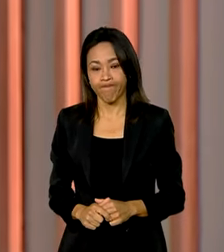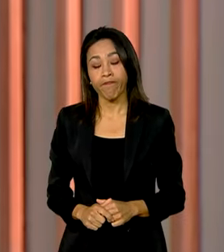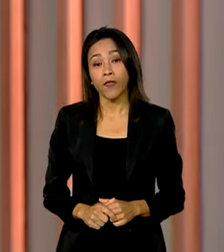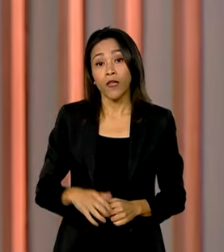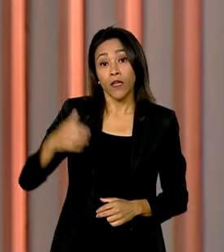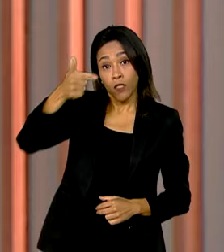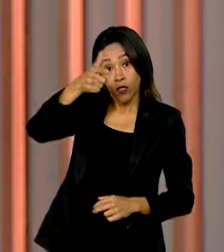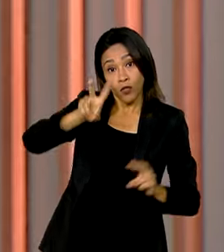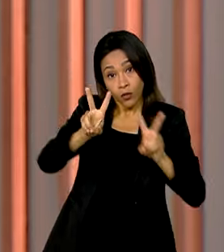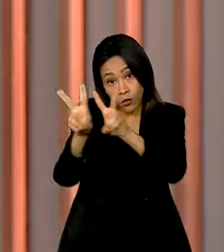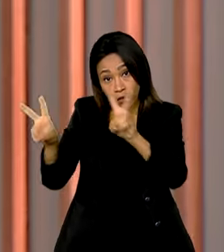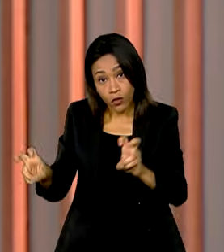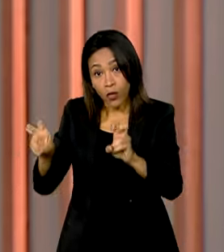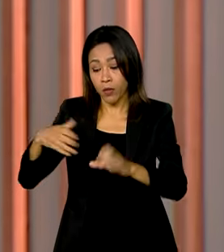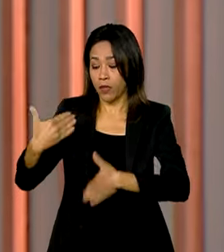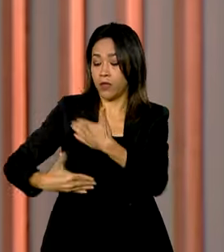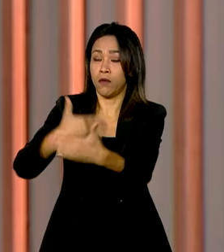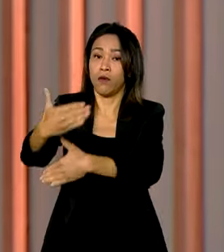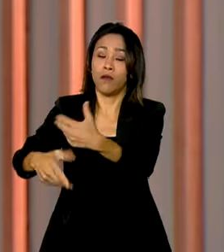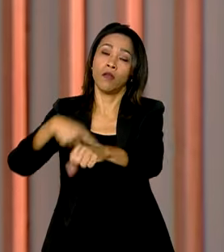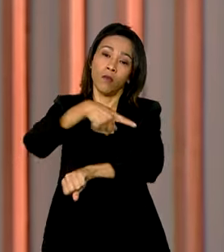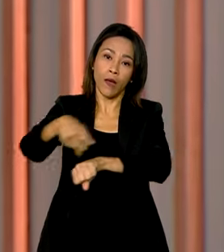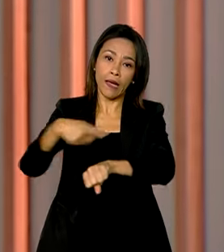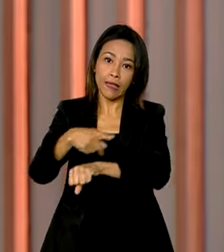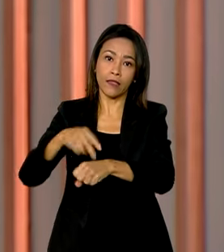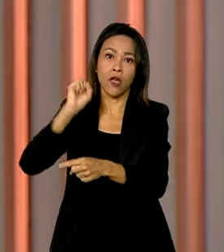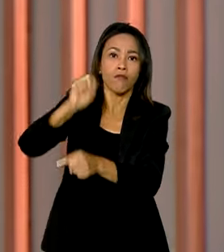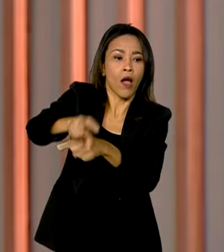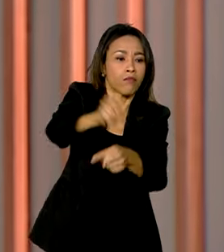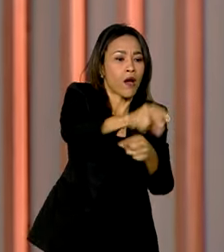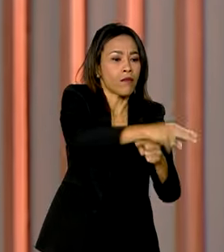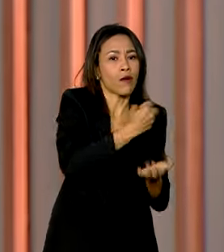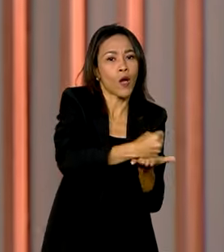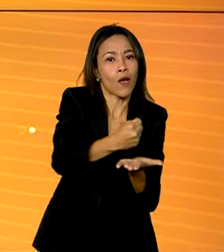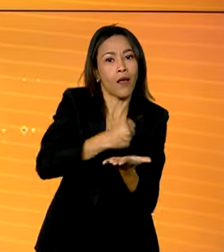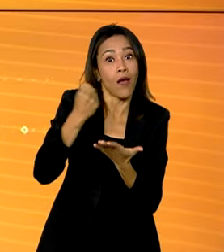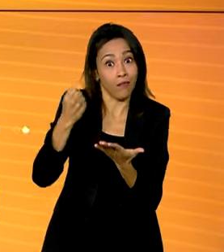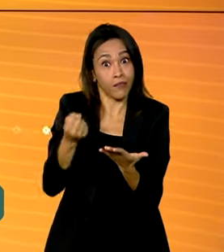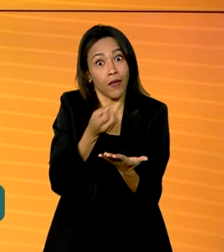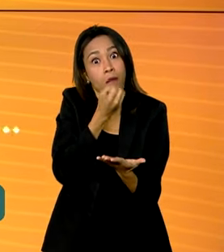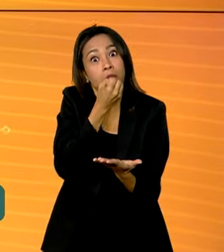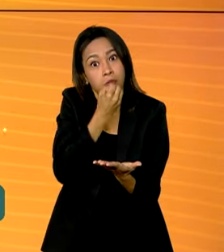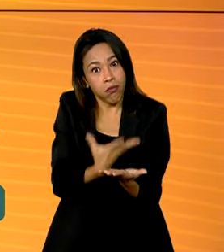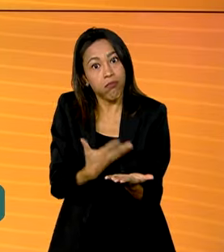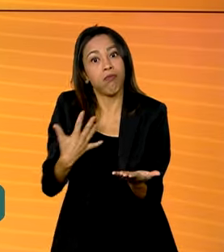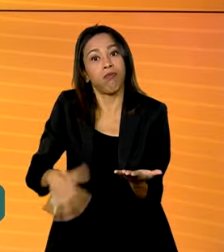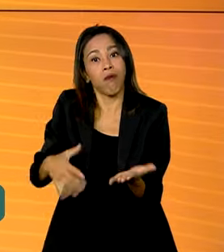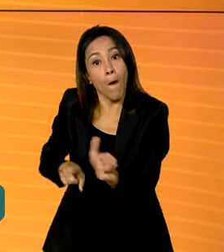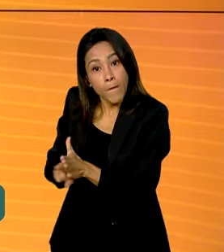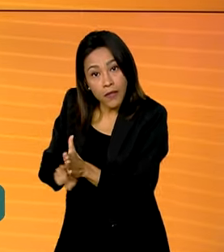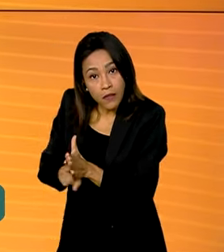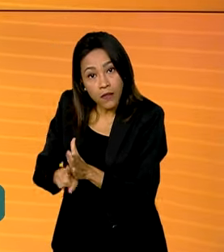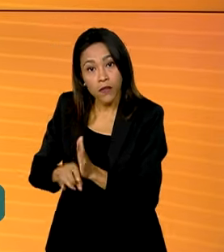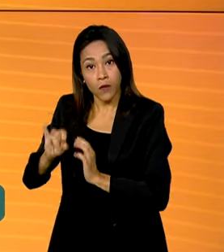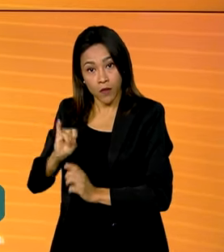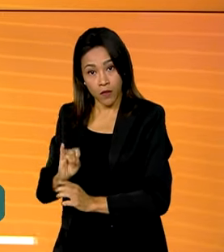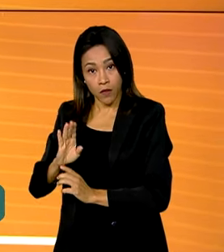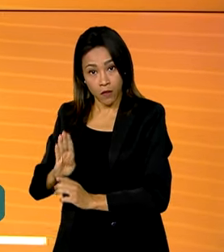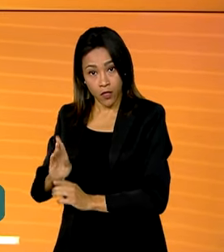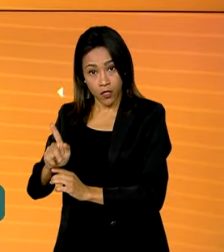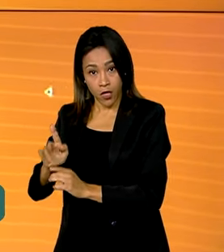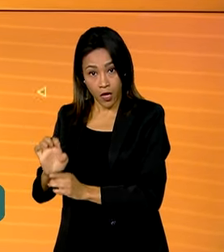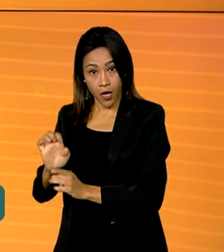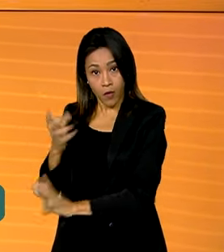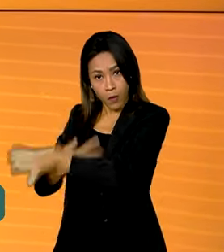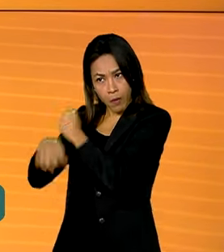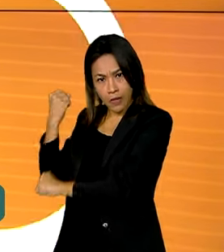falar em desenvolvimento do país, o mercado de trabalho está aquecido. Uma pesquisa do IBGE revela que no ano passado, o